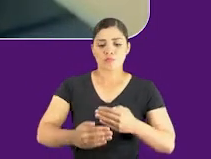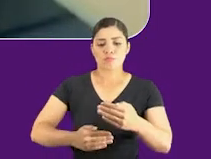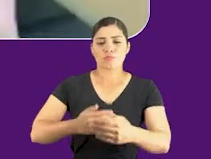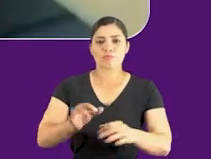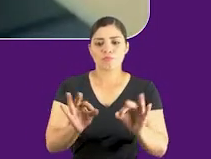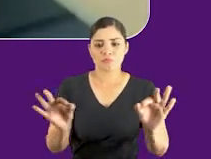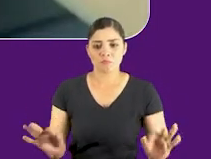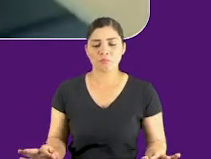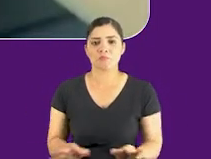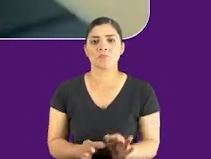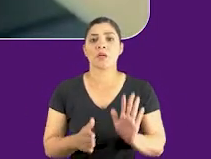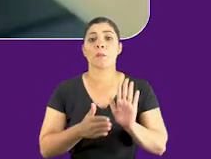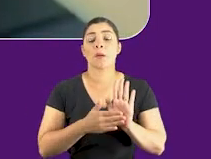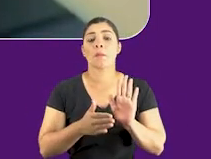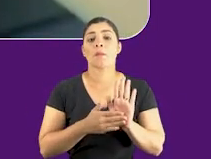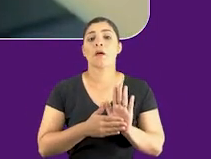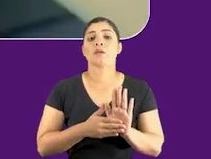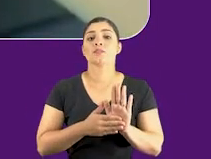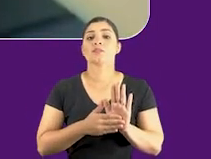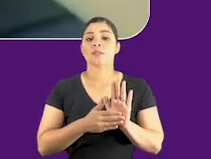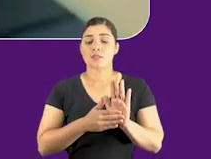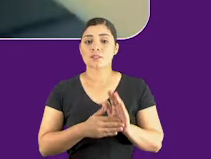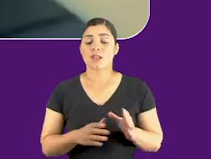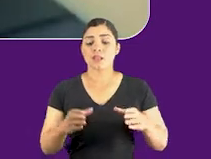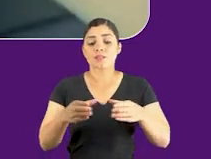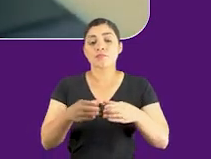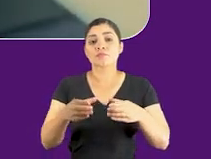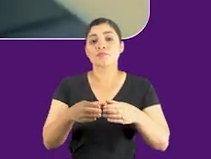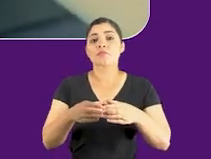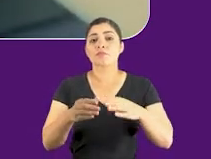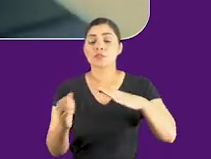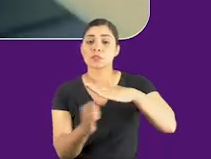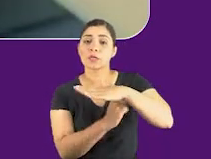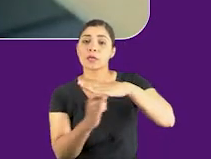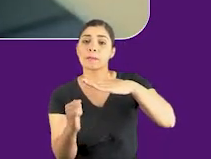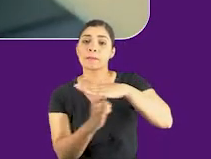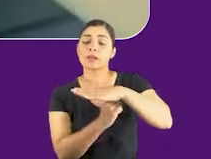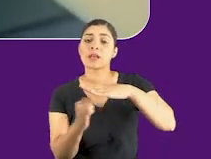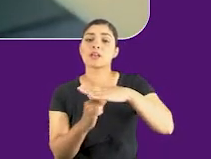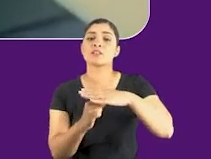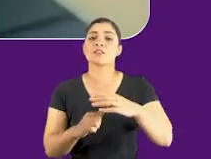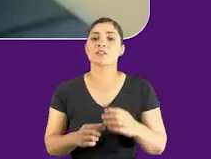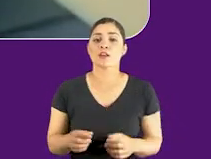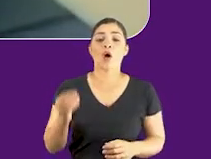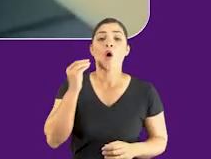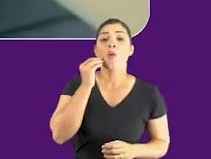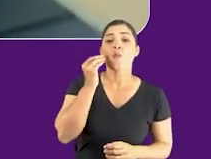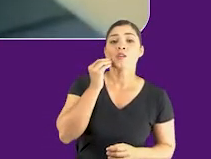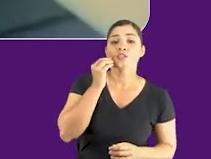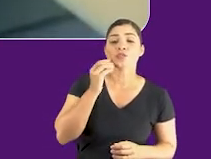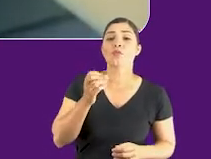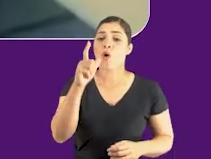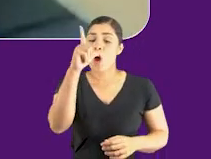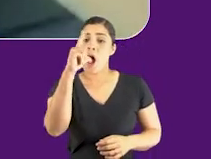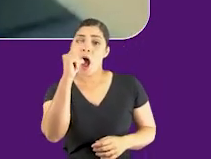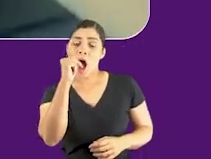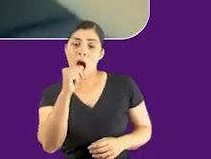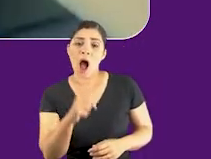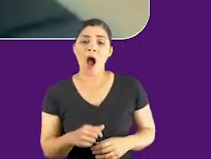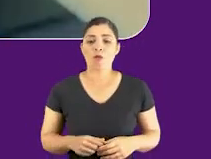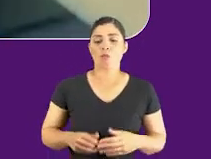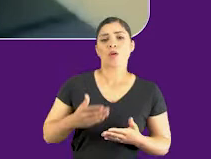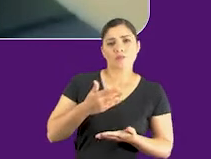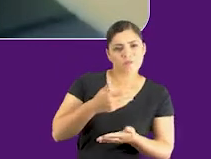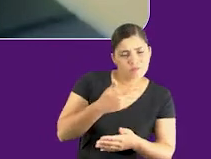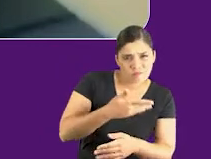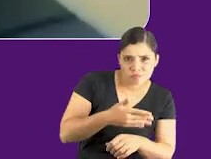desenvolvemos muitas muitas iniciativas internas Capes que temos que seguir obs o consumo de água de